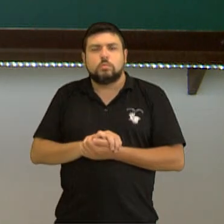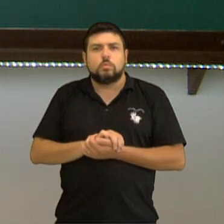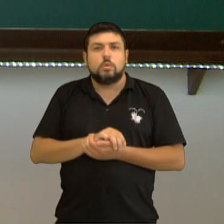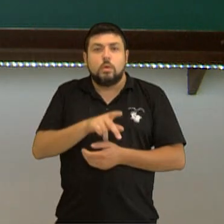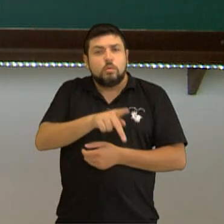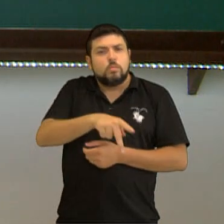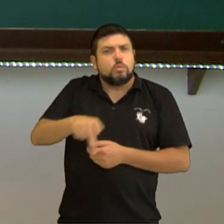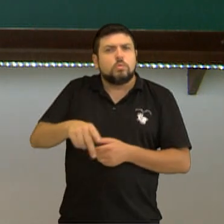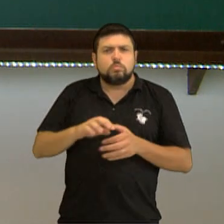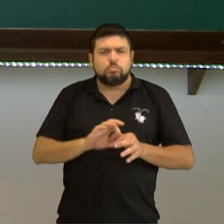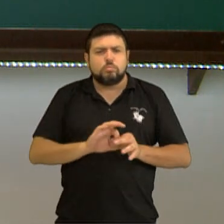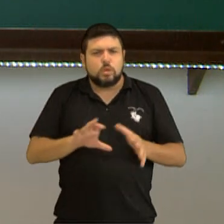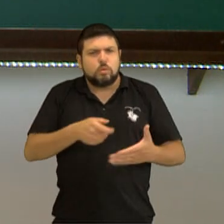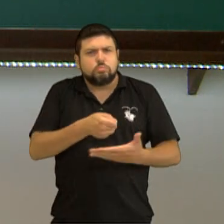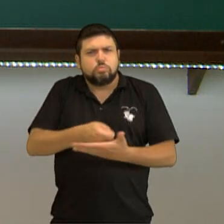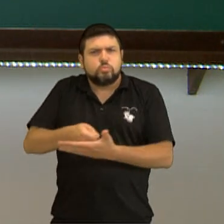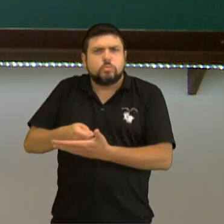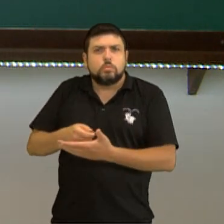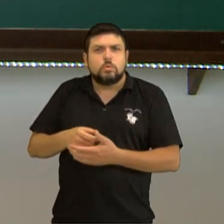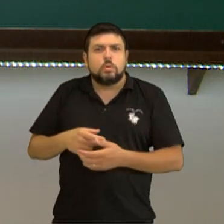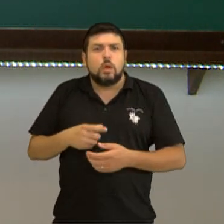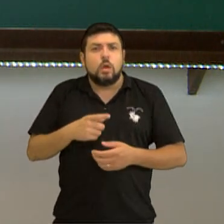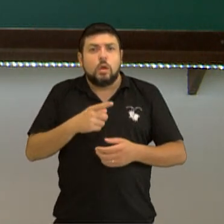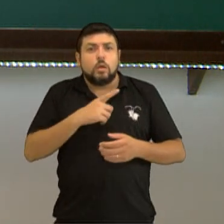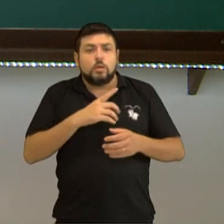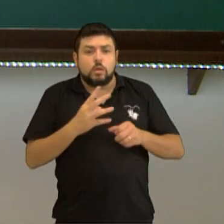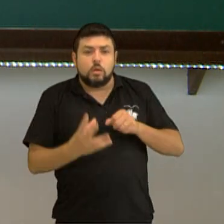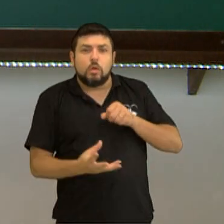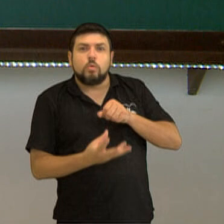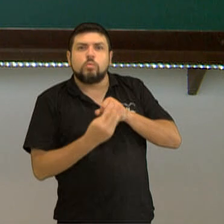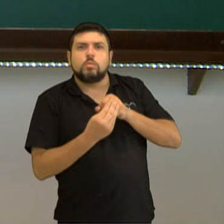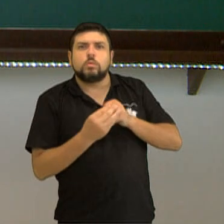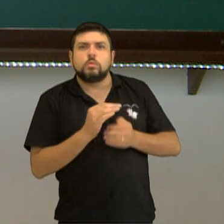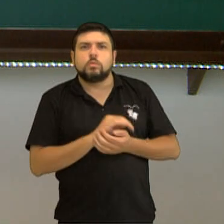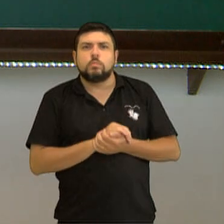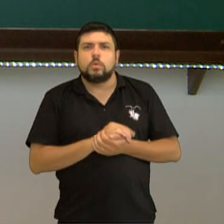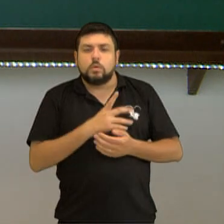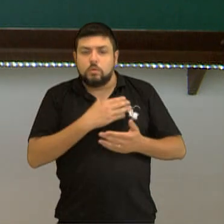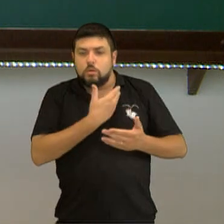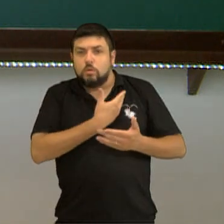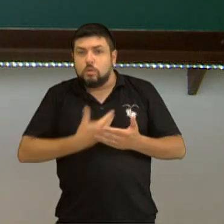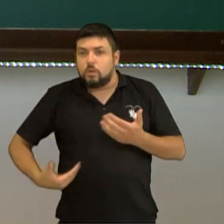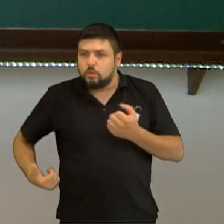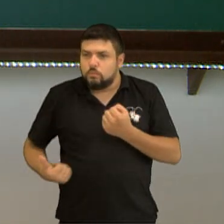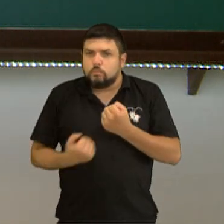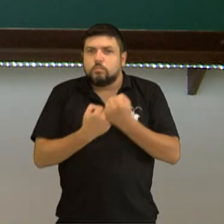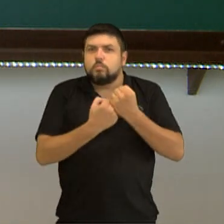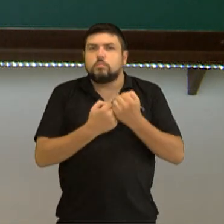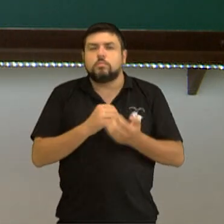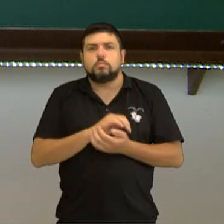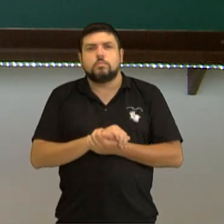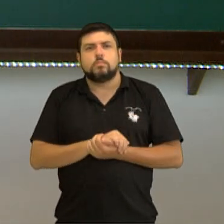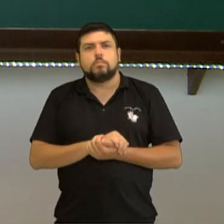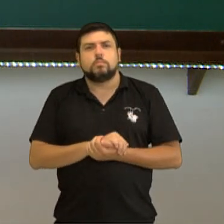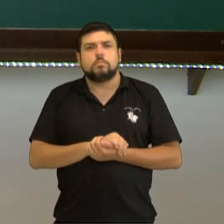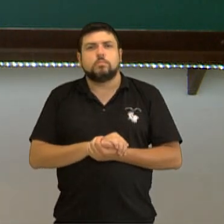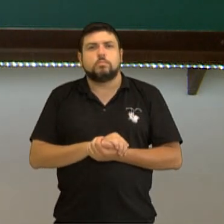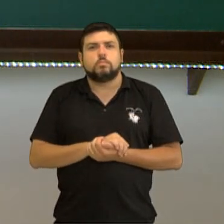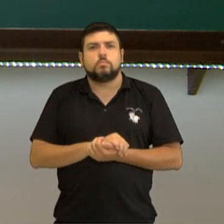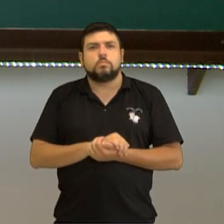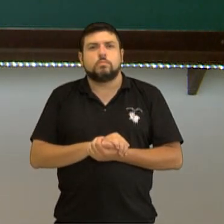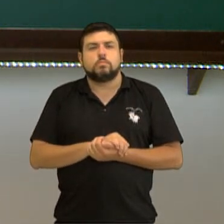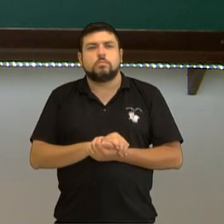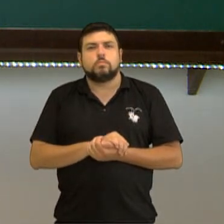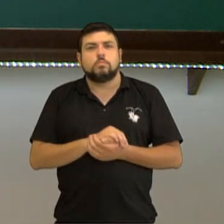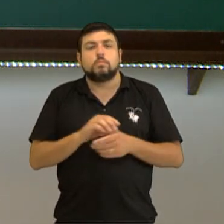né? Ele tem o conhecimento para aquilo. Ele tem um Estado aparando sobre aquilo. Então, naquele momento, ele tem aquele poder. Assim